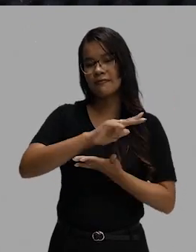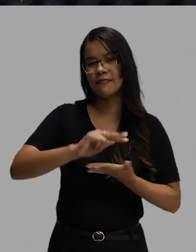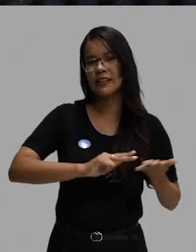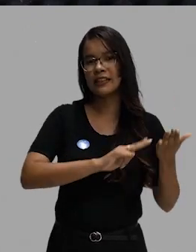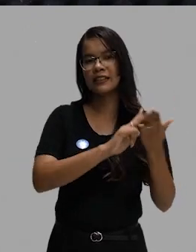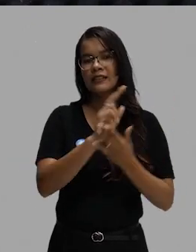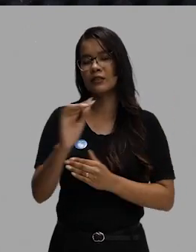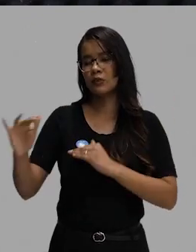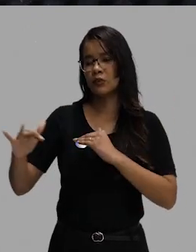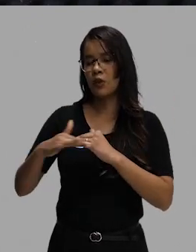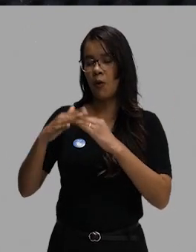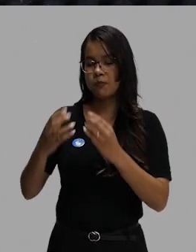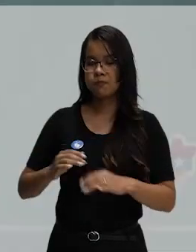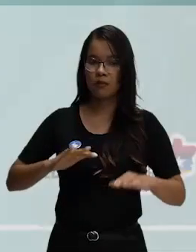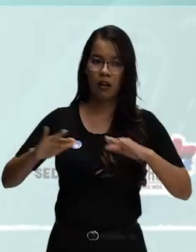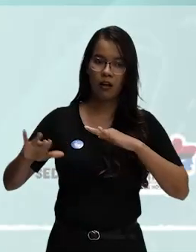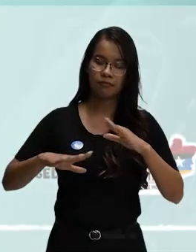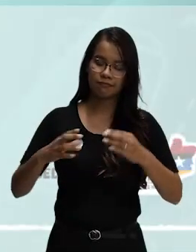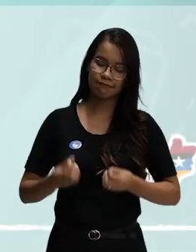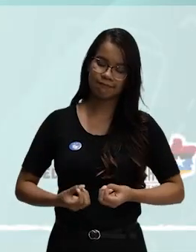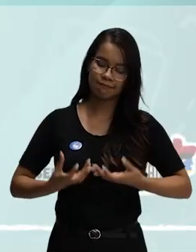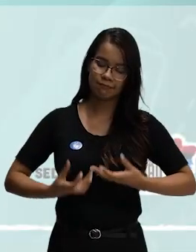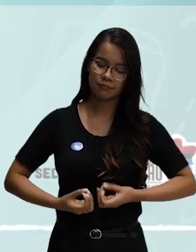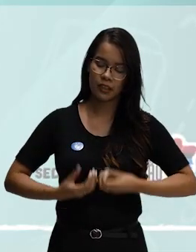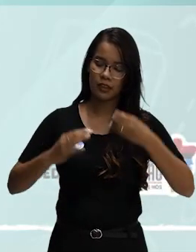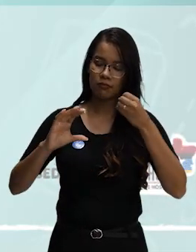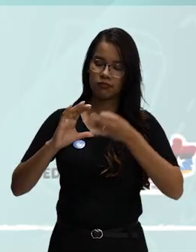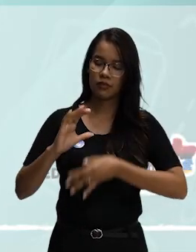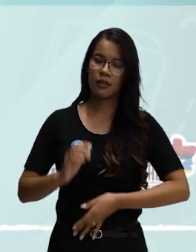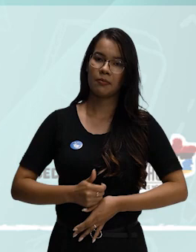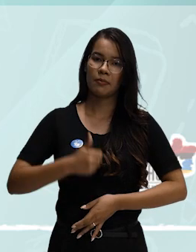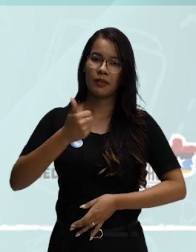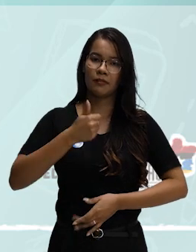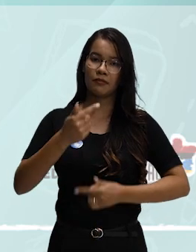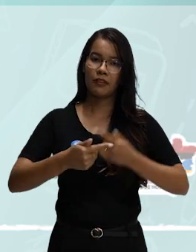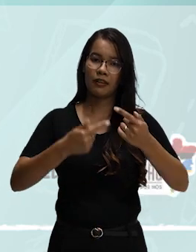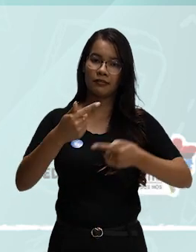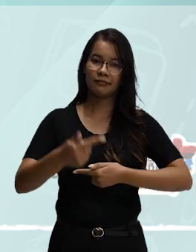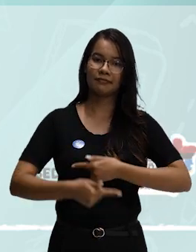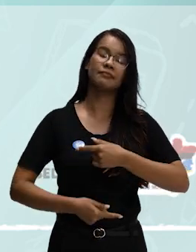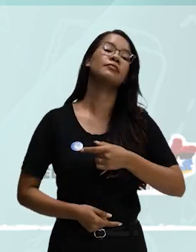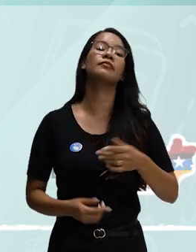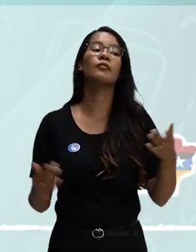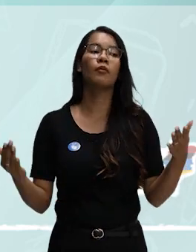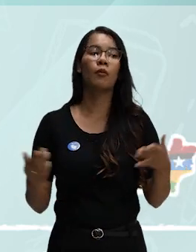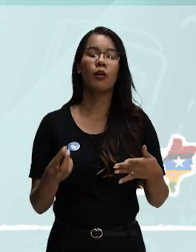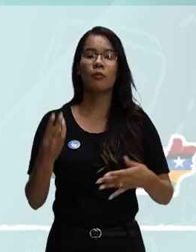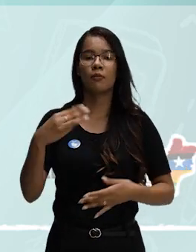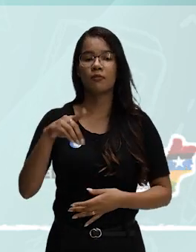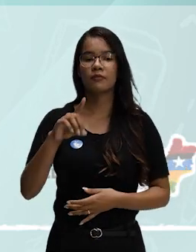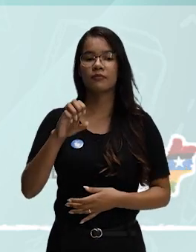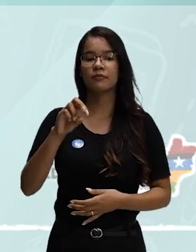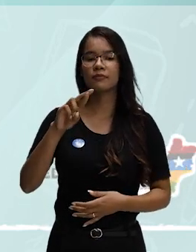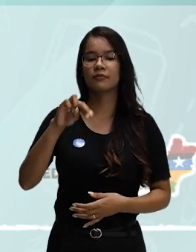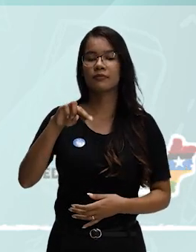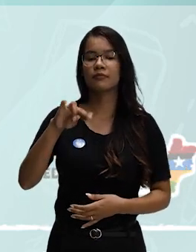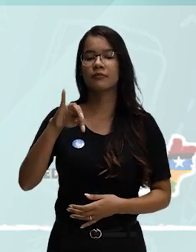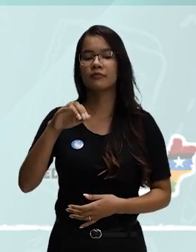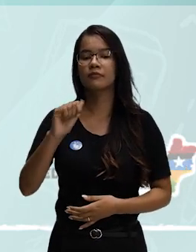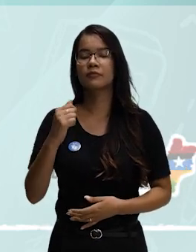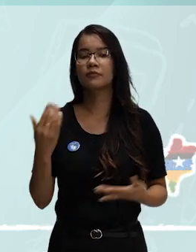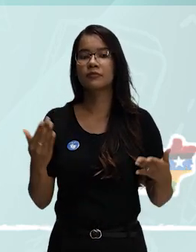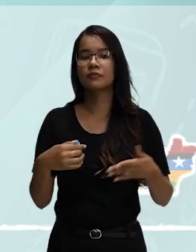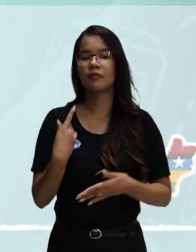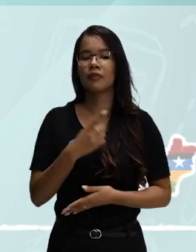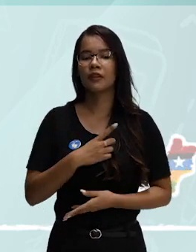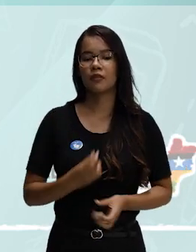movimento tão efervescente, caracterizando a primeira fase modernista. E aí, hoje nós vamos falar dos manifestos em